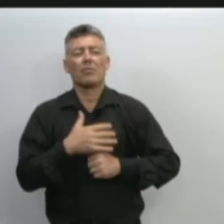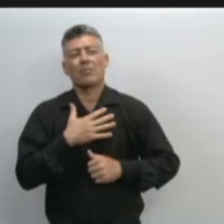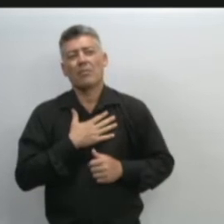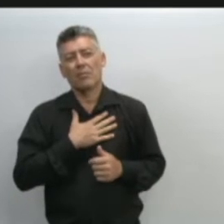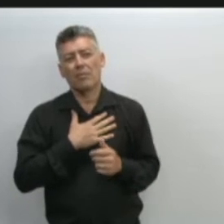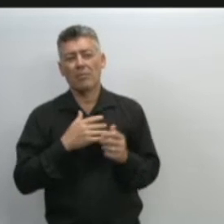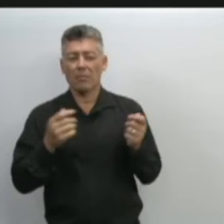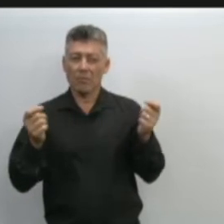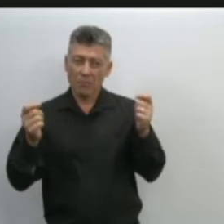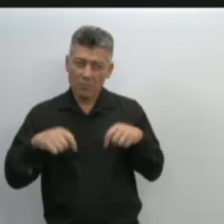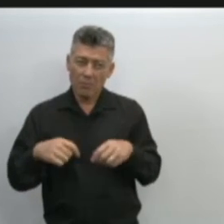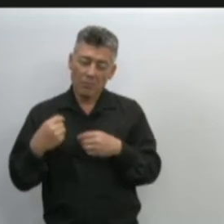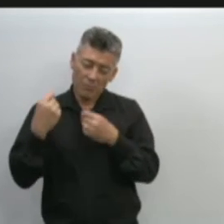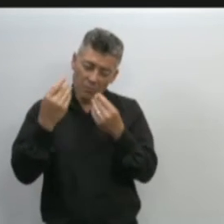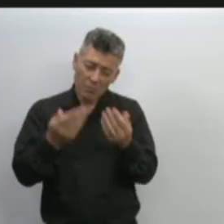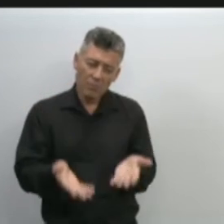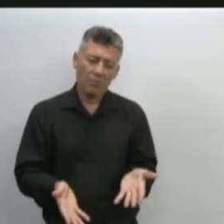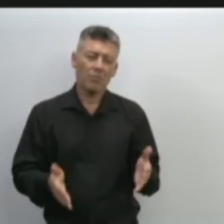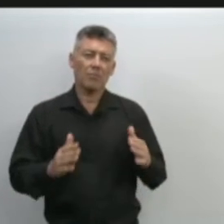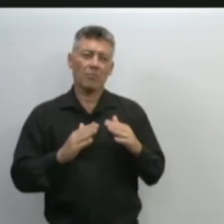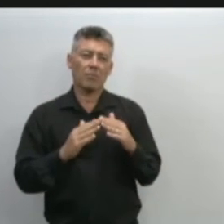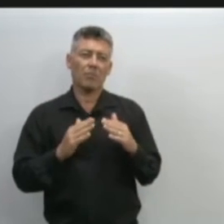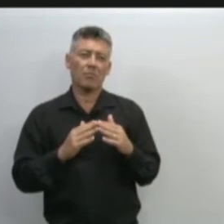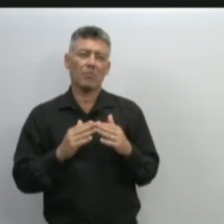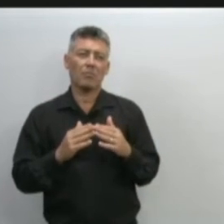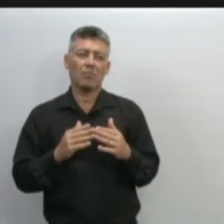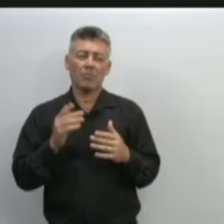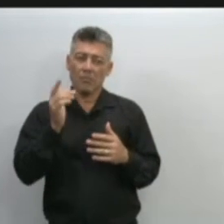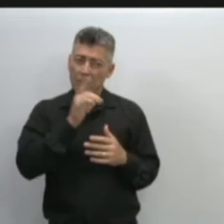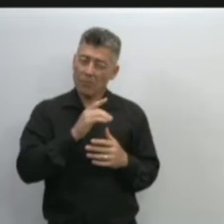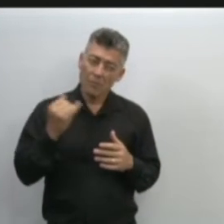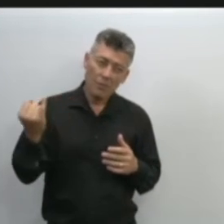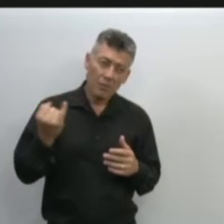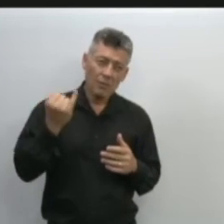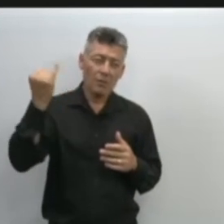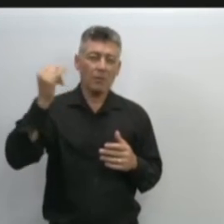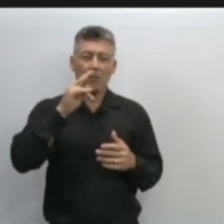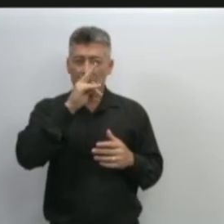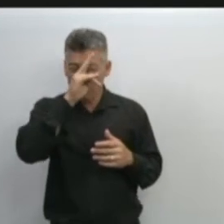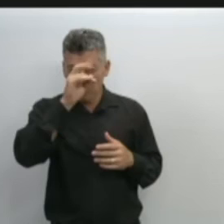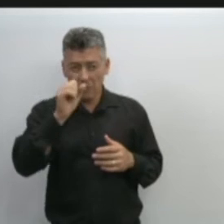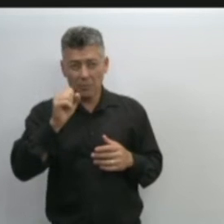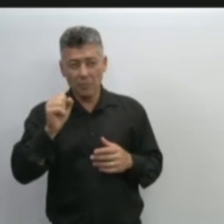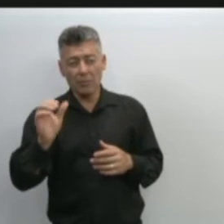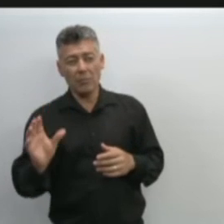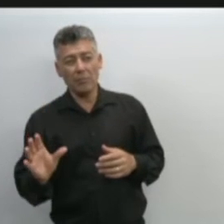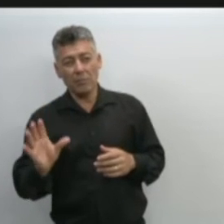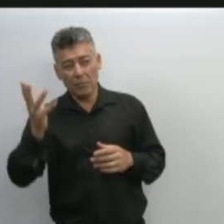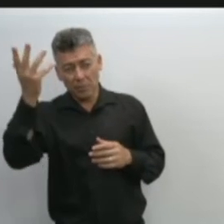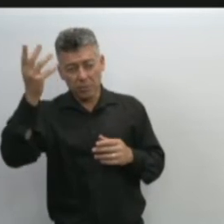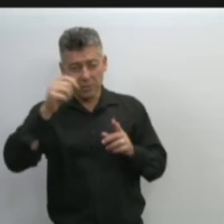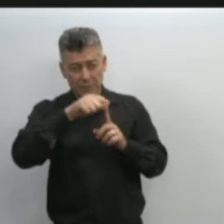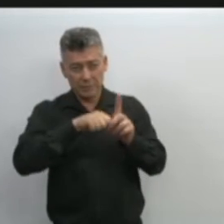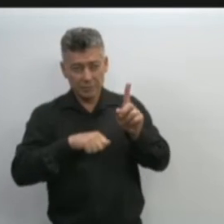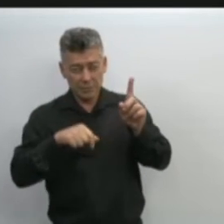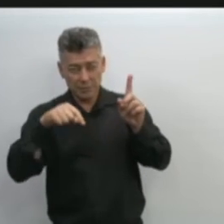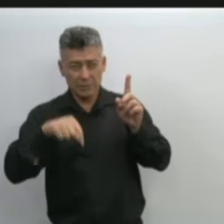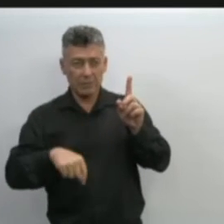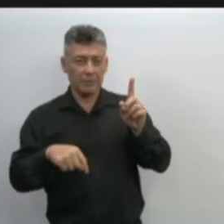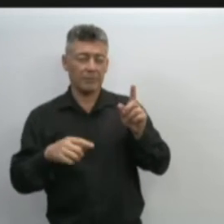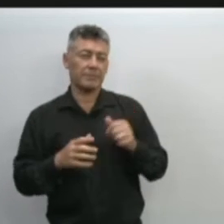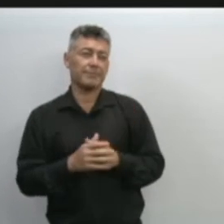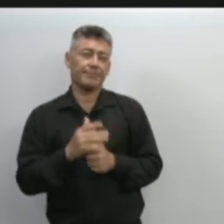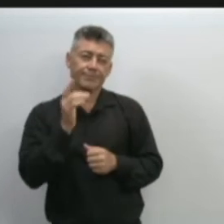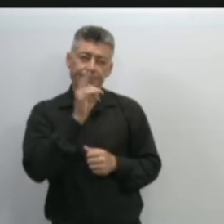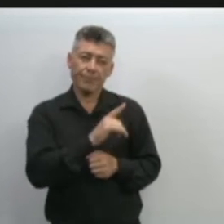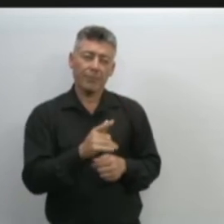pudesse trazer essa discussão aqui para casa e fundamental mais ainda que esteja acontecendo nesse mês, para que a gente